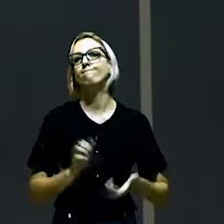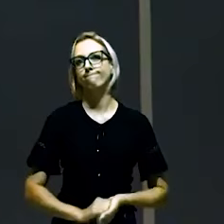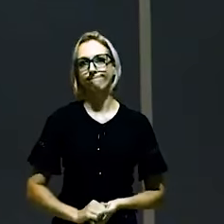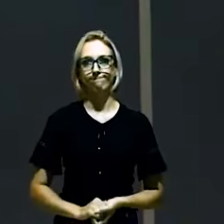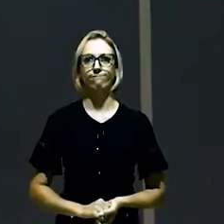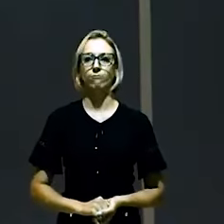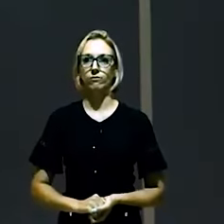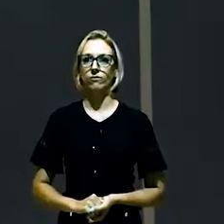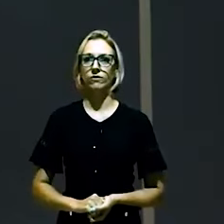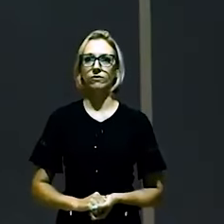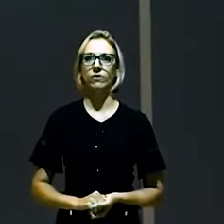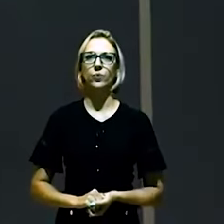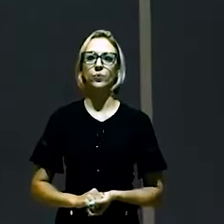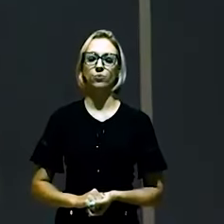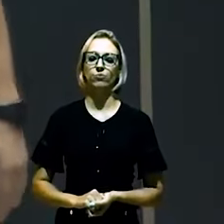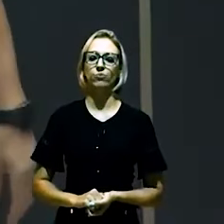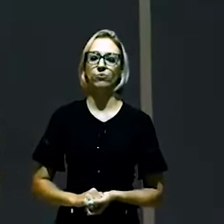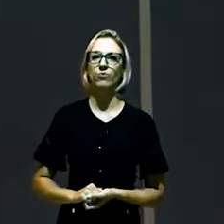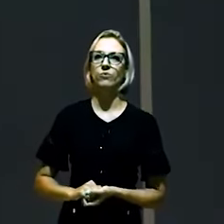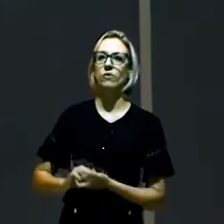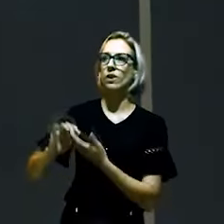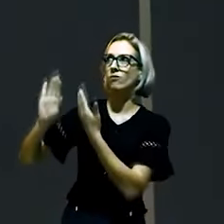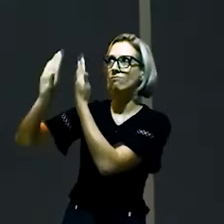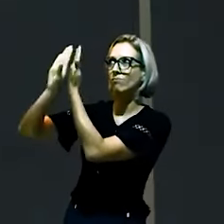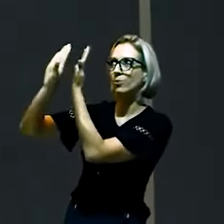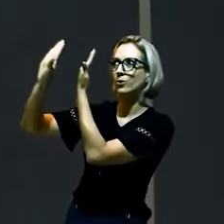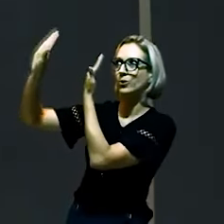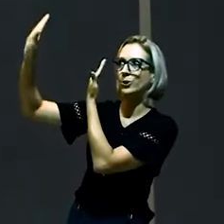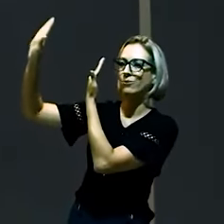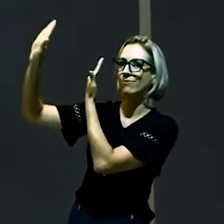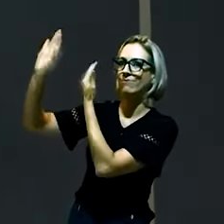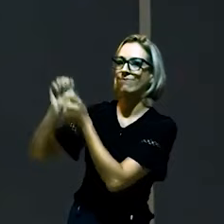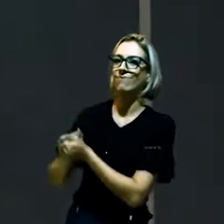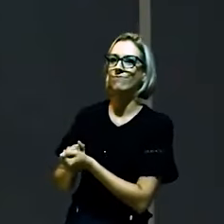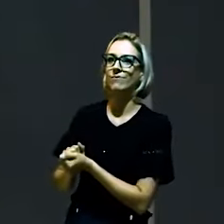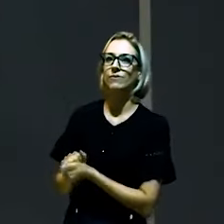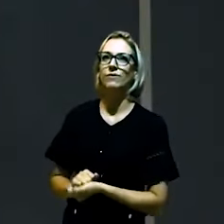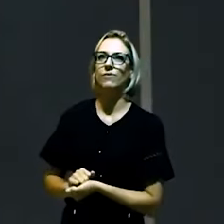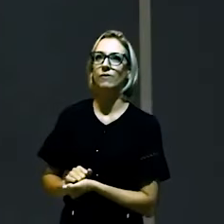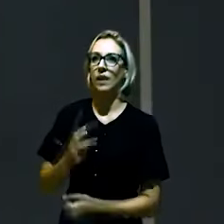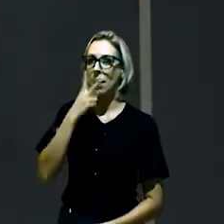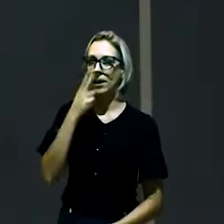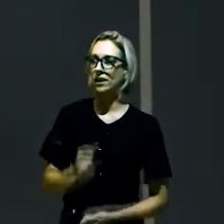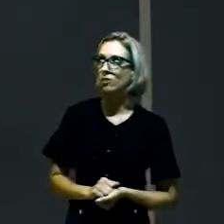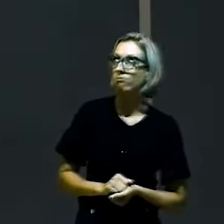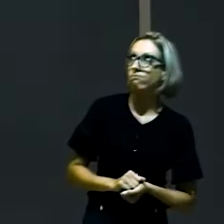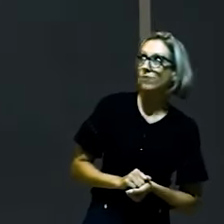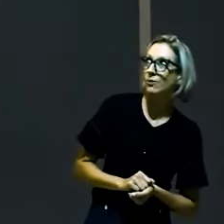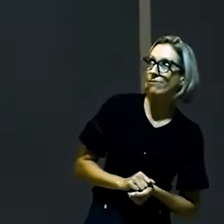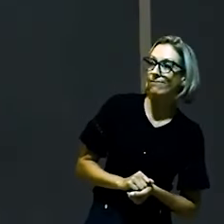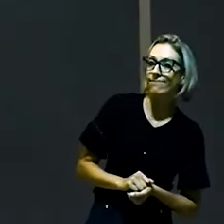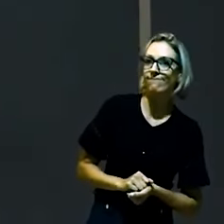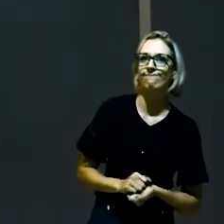É todas essas coisinhas que vão nos fazendo dar um passinho de lado. Mas o caminho é aqui. Pastor,